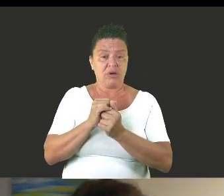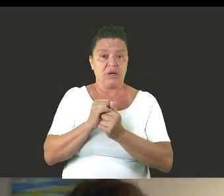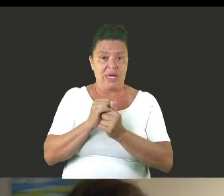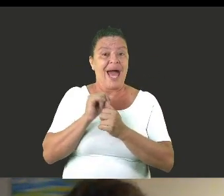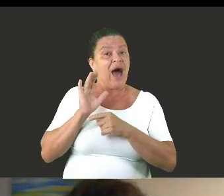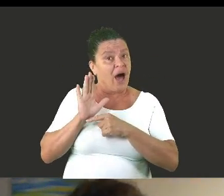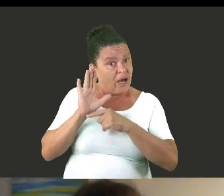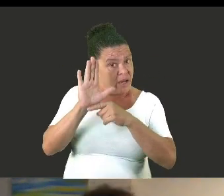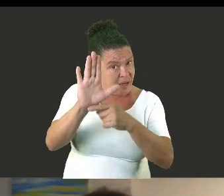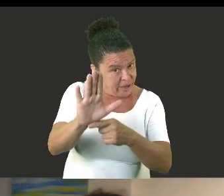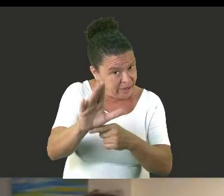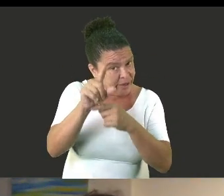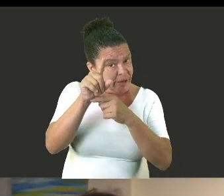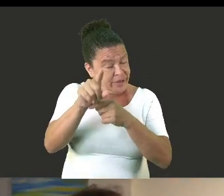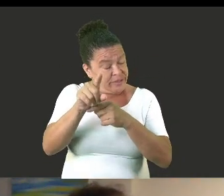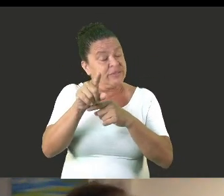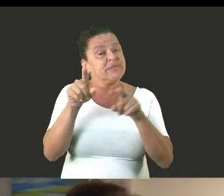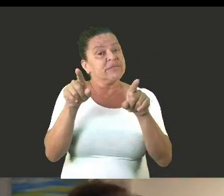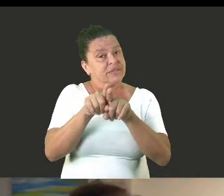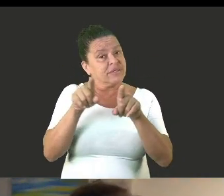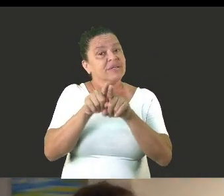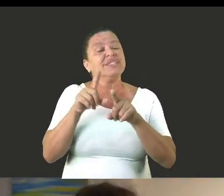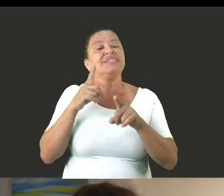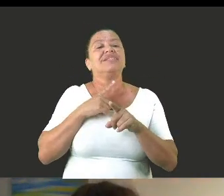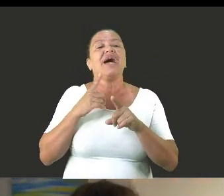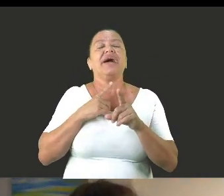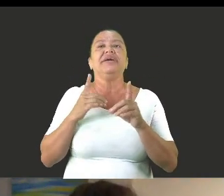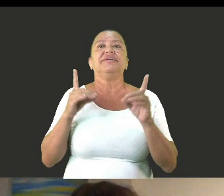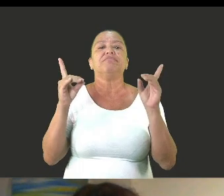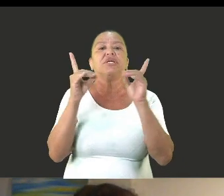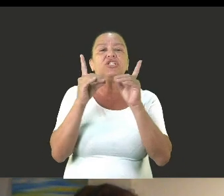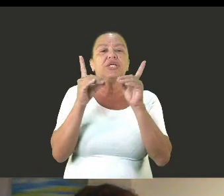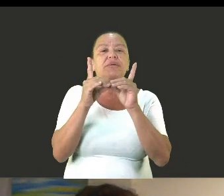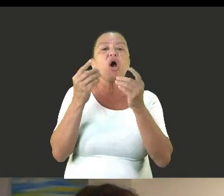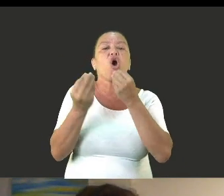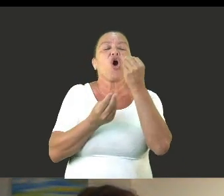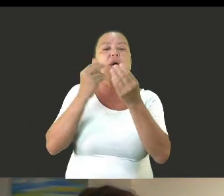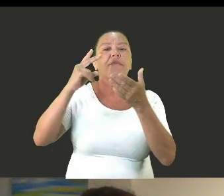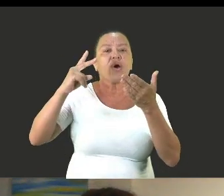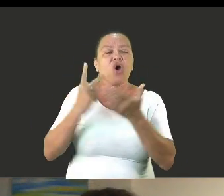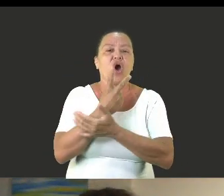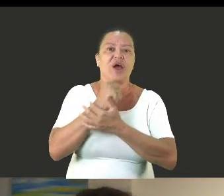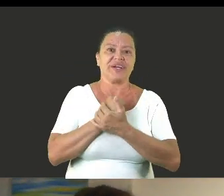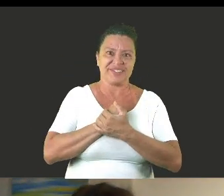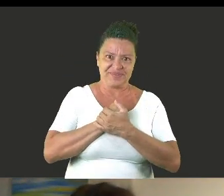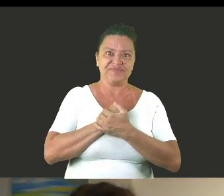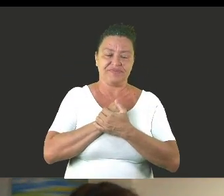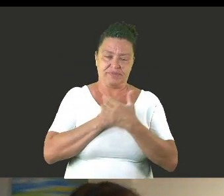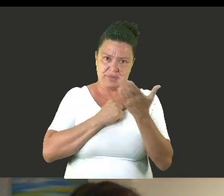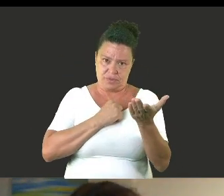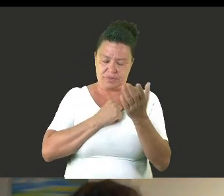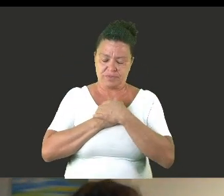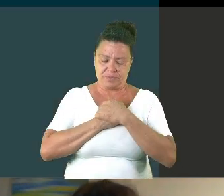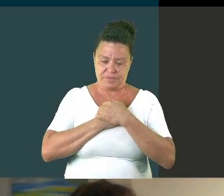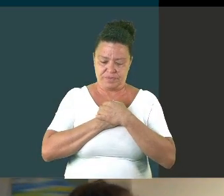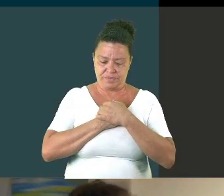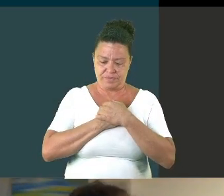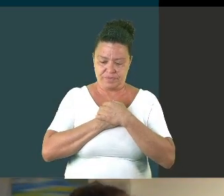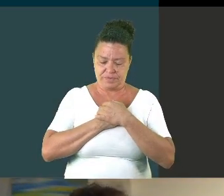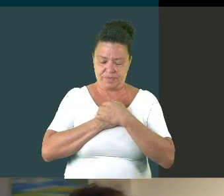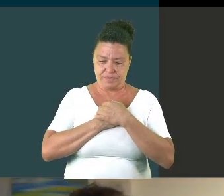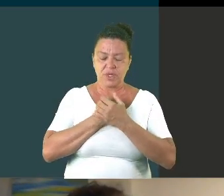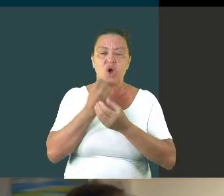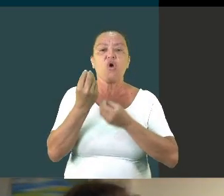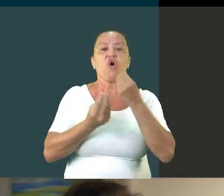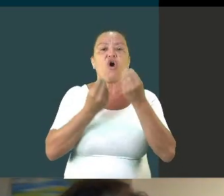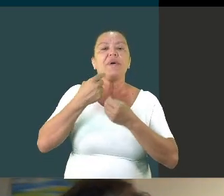nos abastece, e há uma dinâmica, uma forma como isso ocorre. Então, como é que